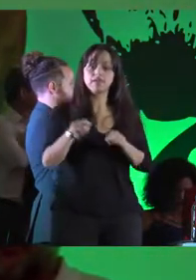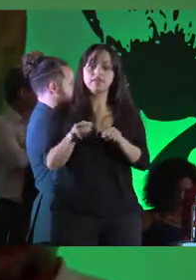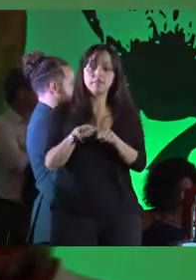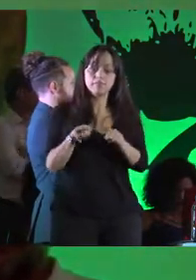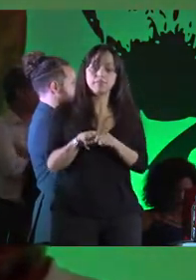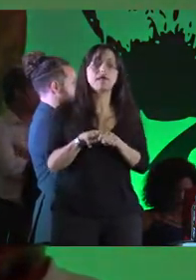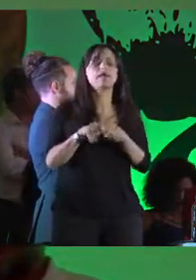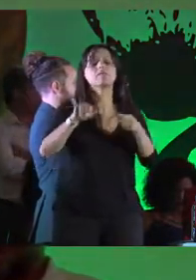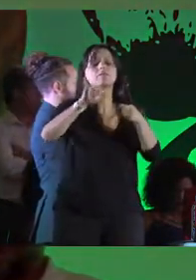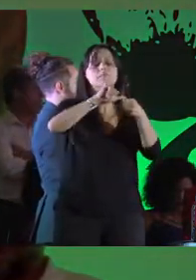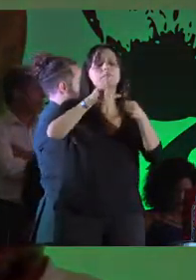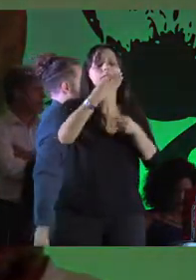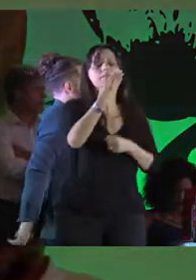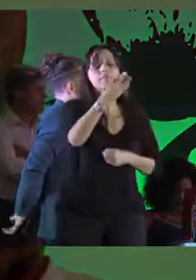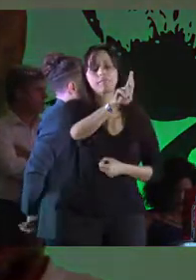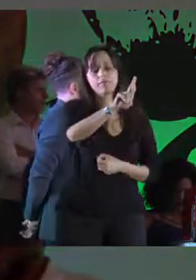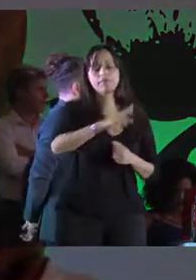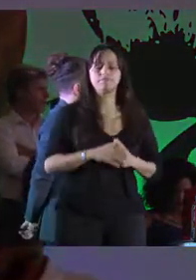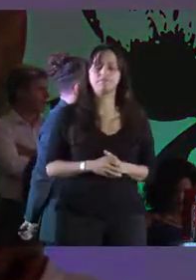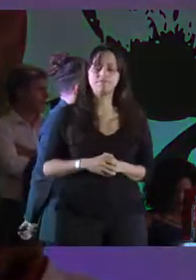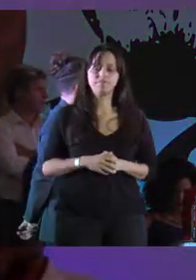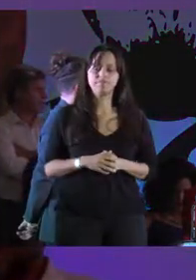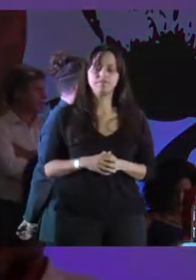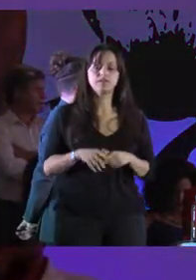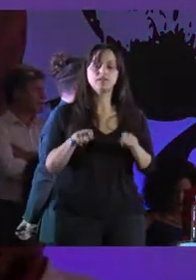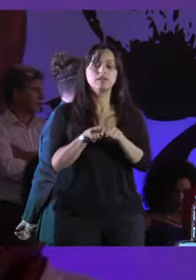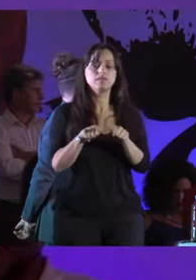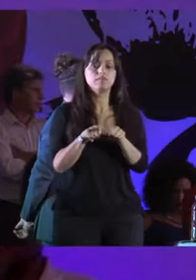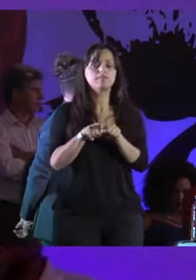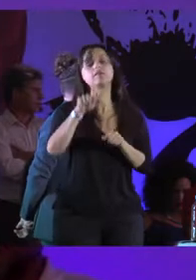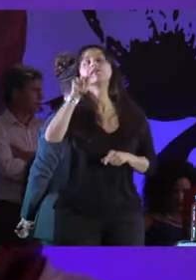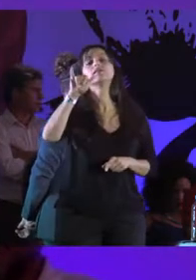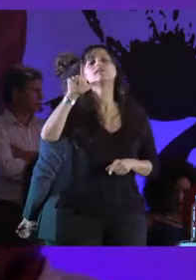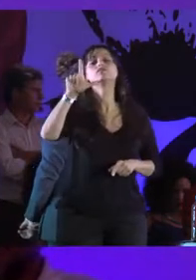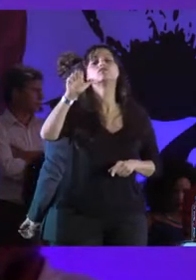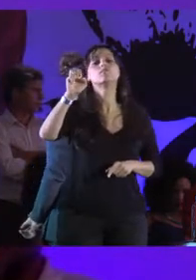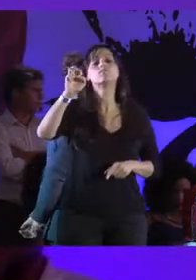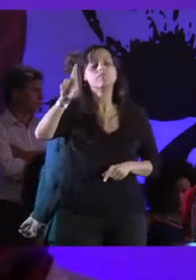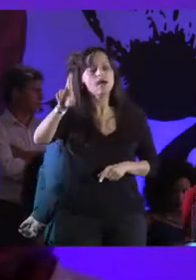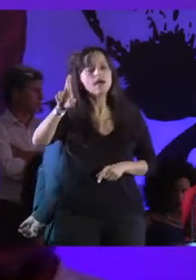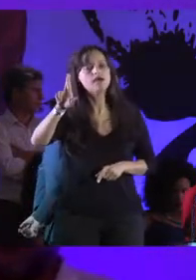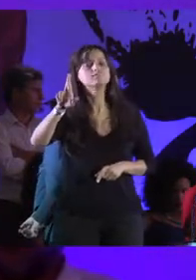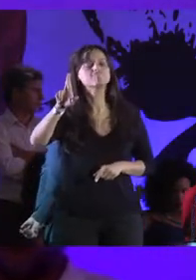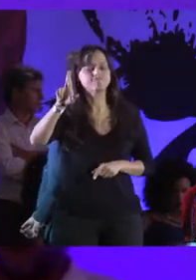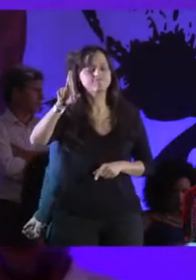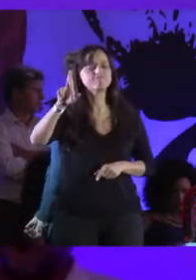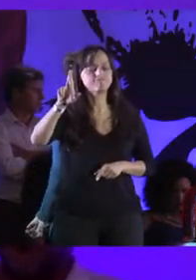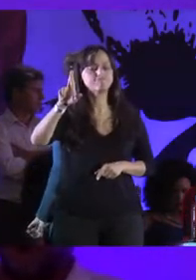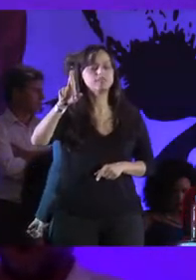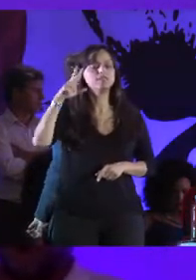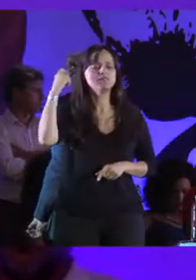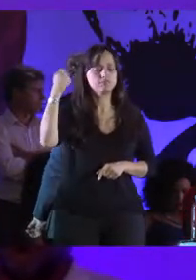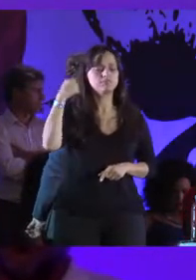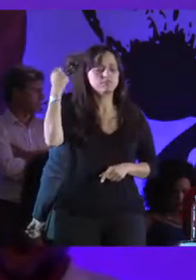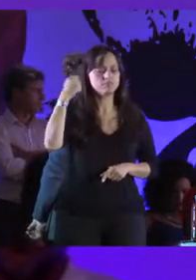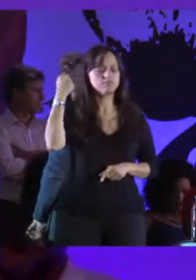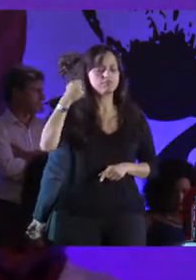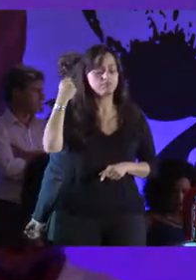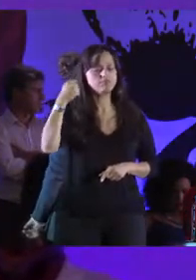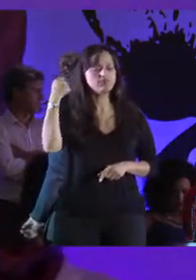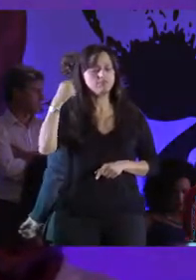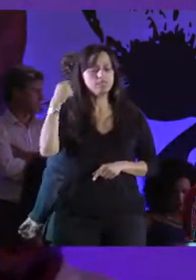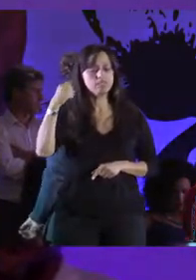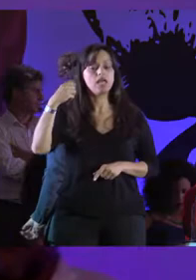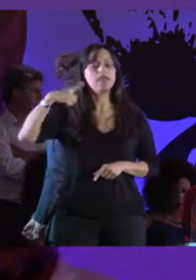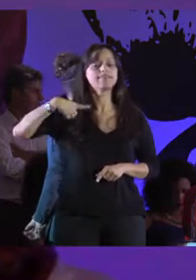O nosso querido companheiro Gilmar Adão Preto, deputado pelo Rio Grande do Sul, representando o Movimento